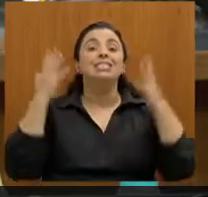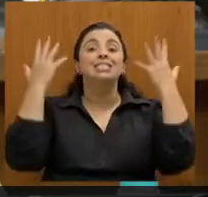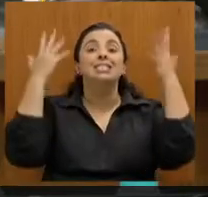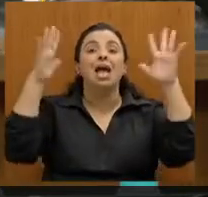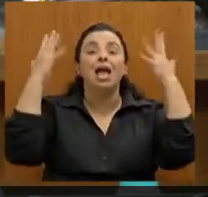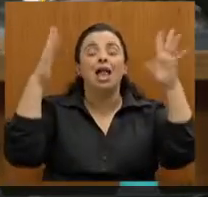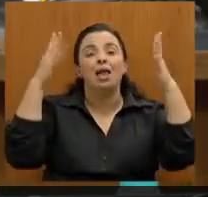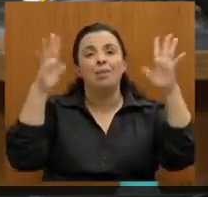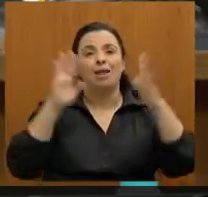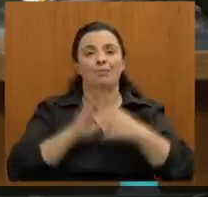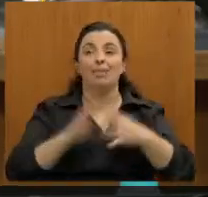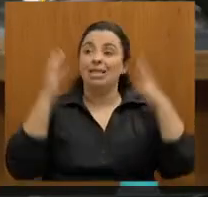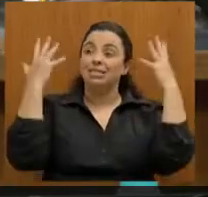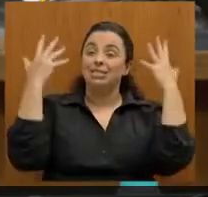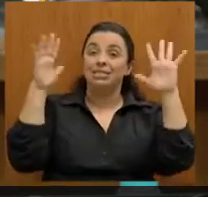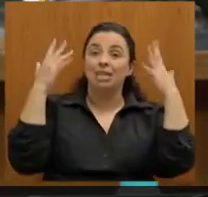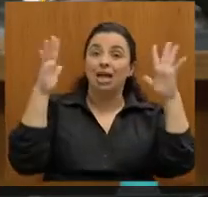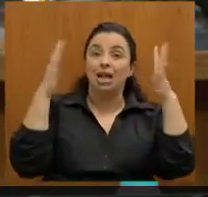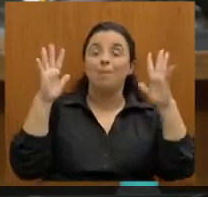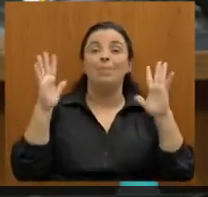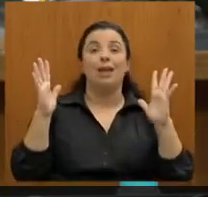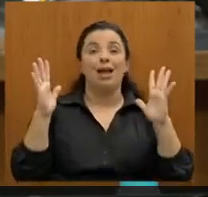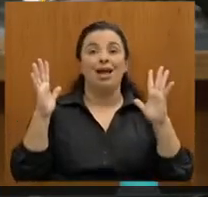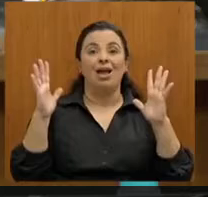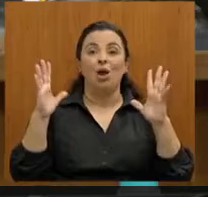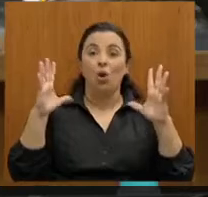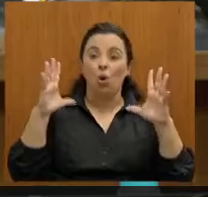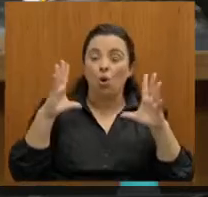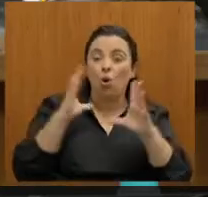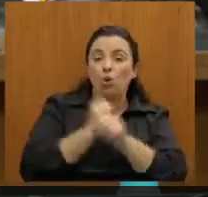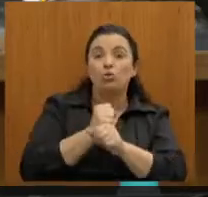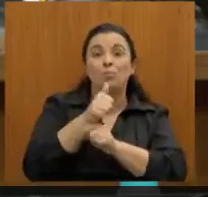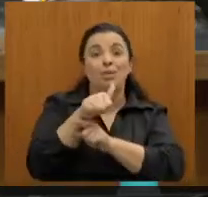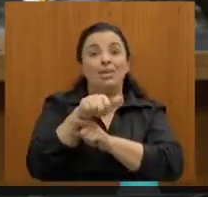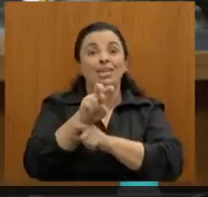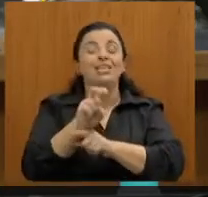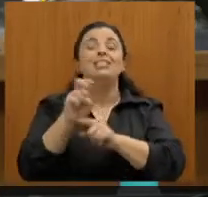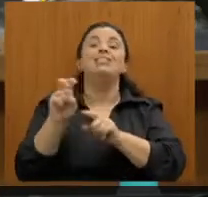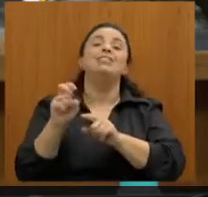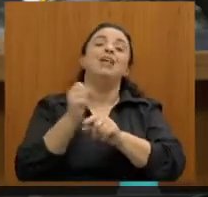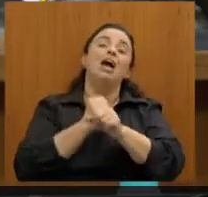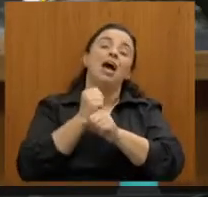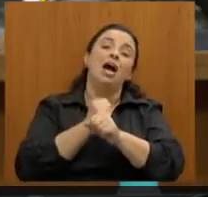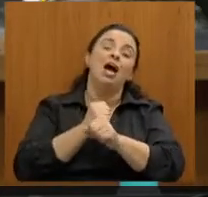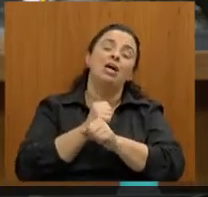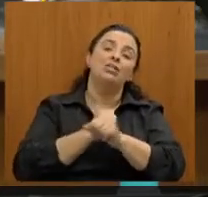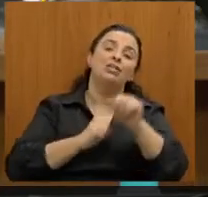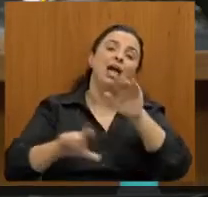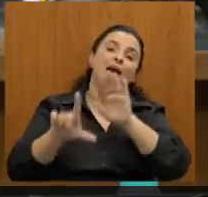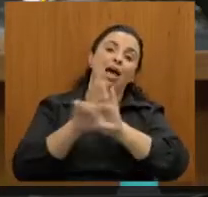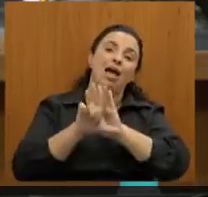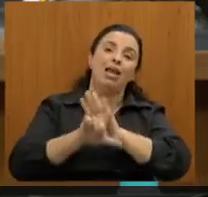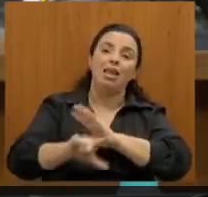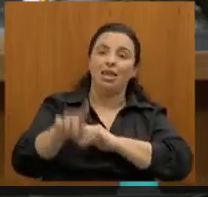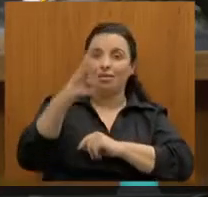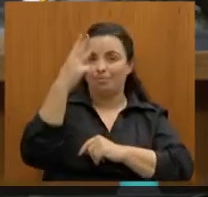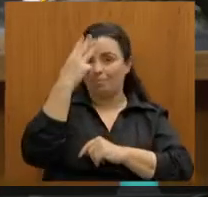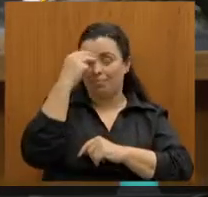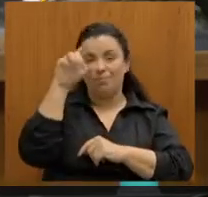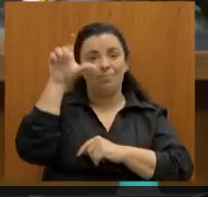Celebrar o aniversário da Lei Maria da Penha Celebrar Celebrar no sentido de festejar